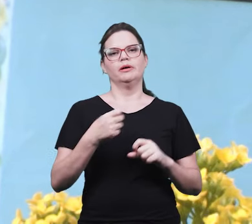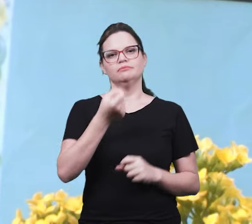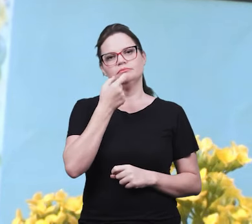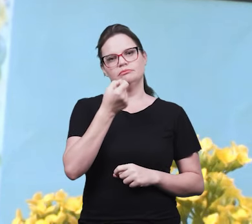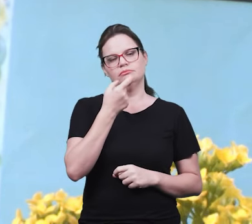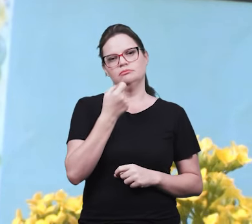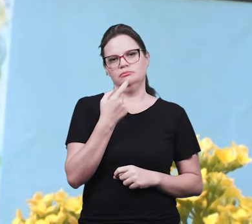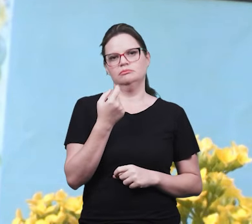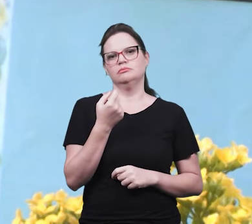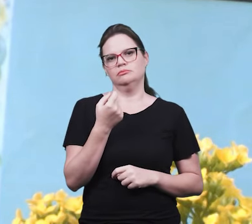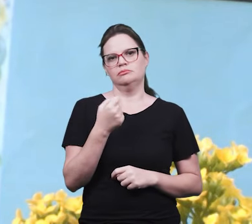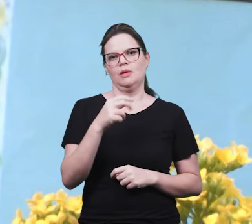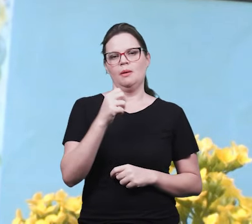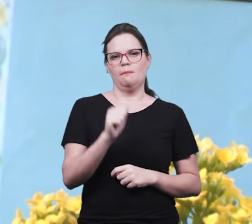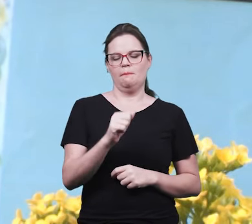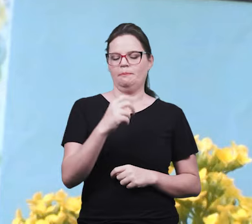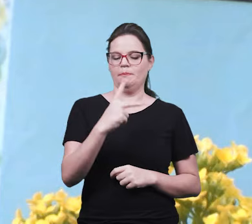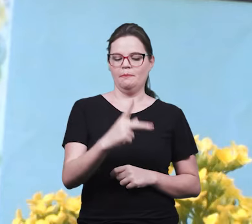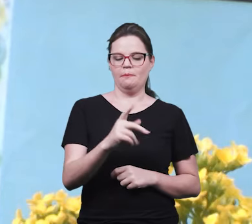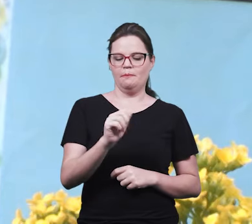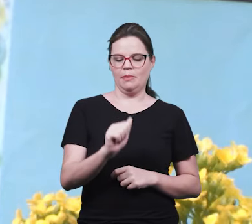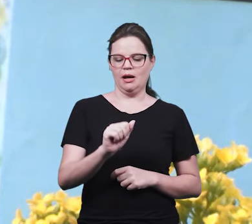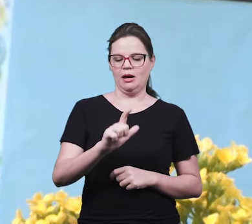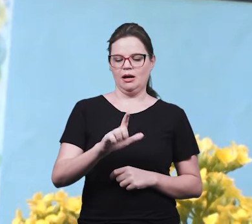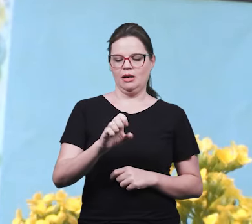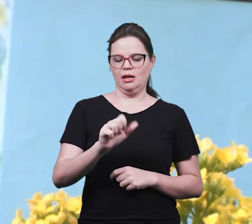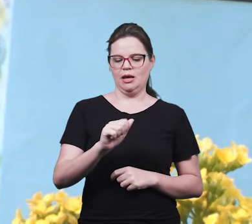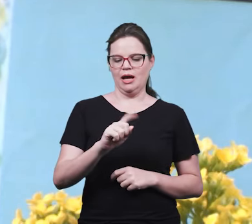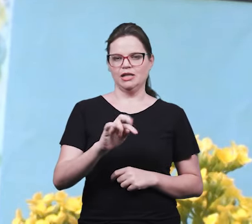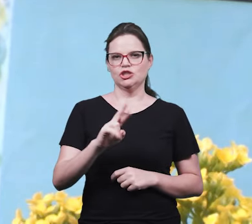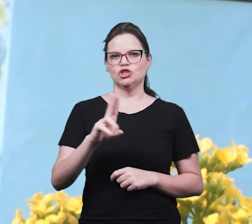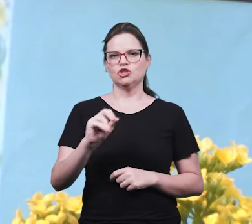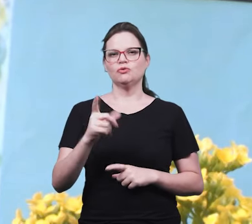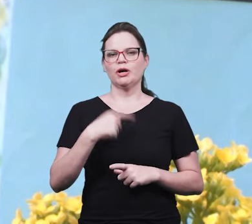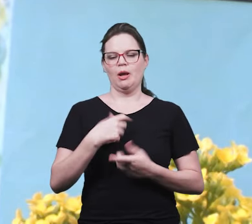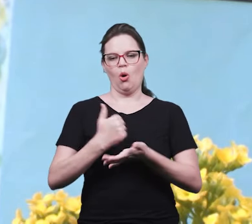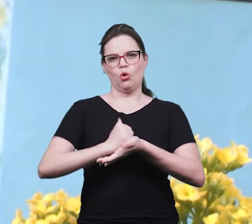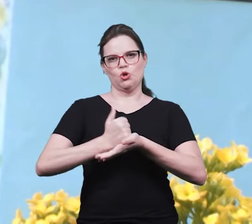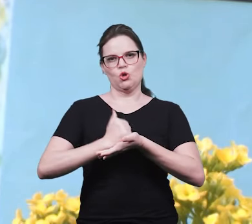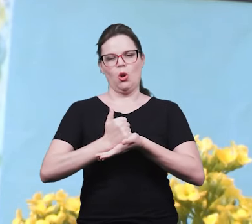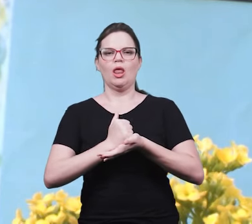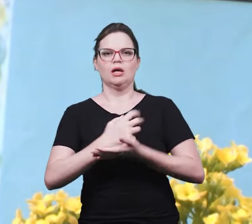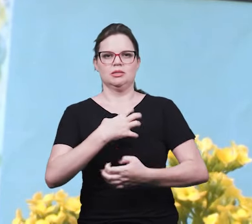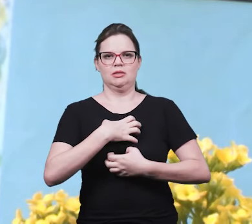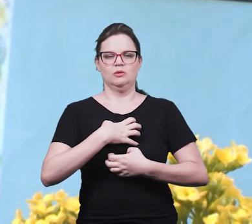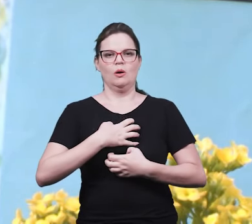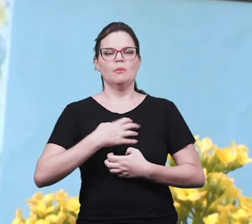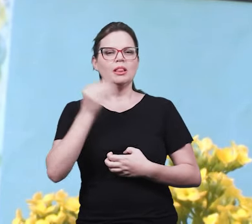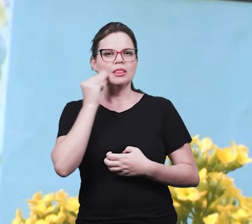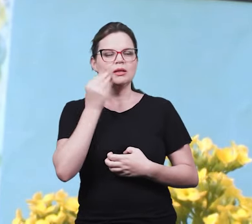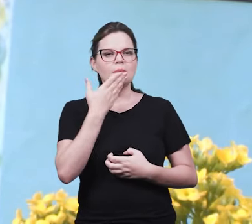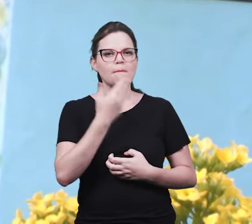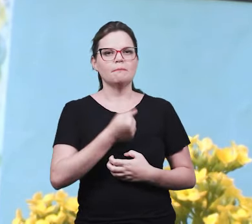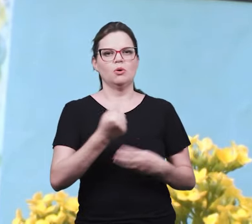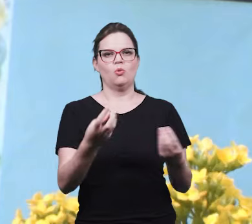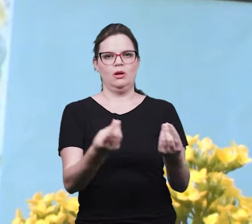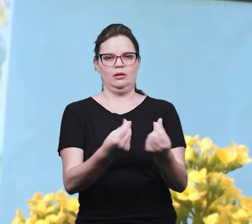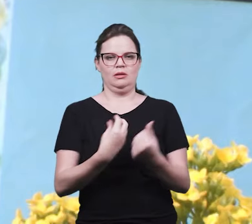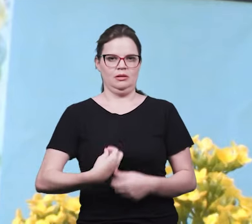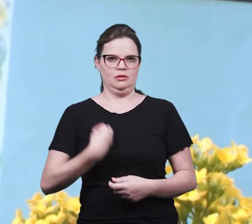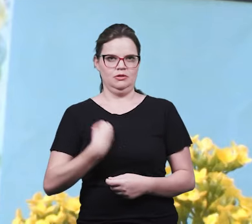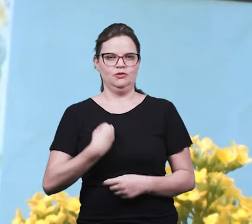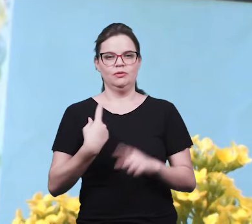paliativo e tem por objetivo de controlar os sintomas, melhorando a qualidade de vida da pessoa. Isso porque,